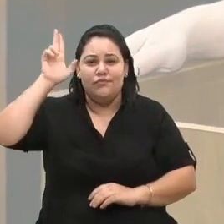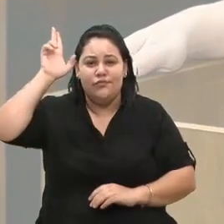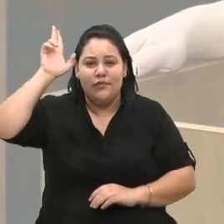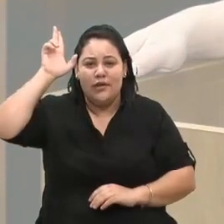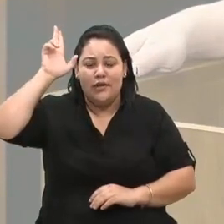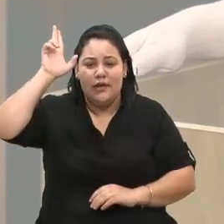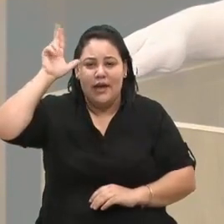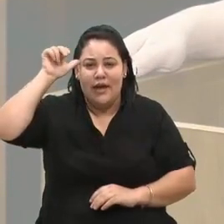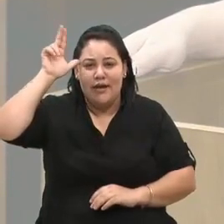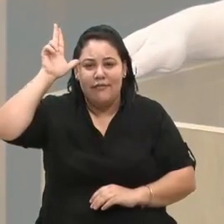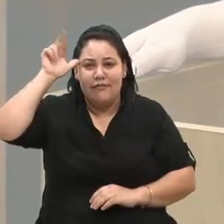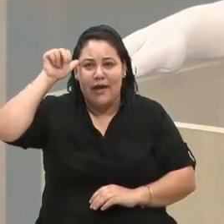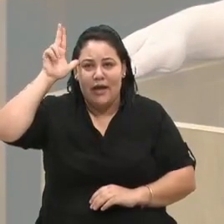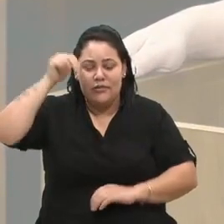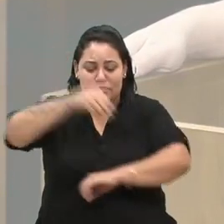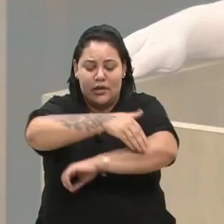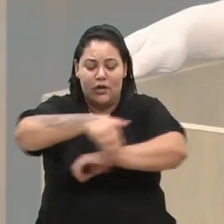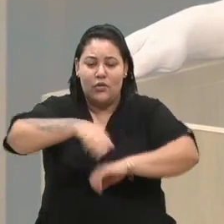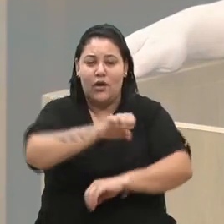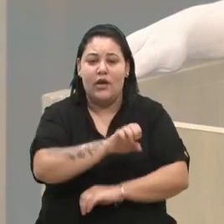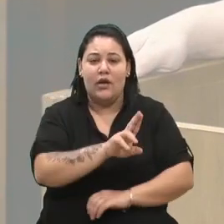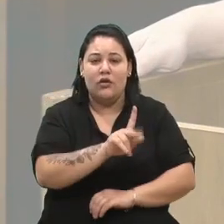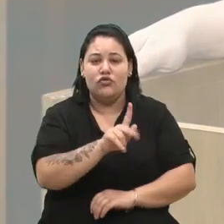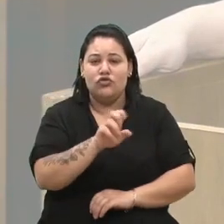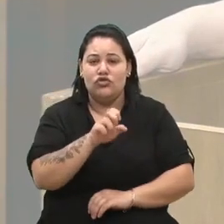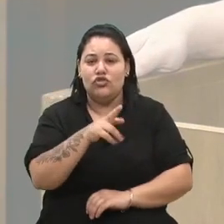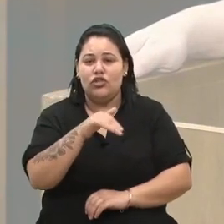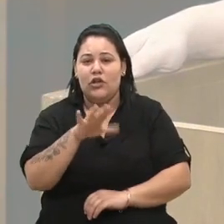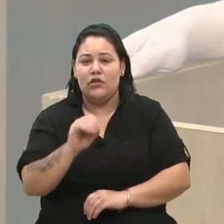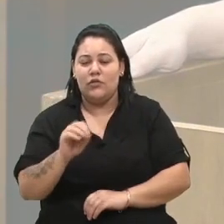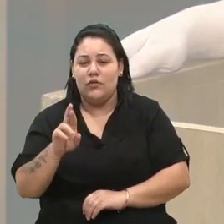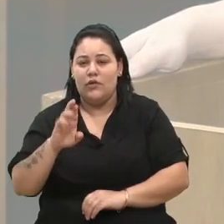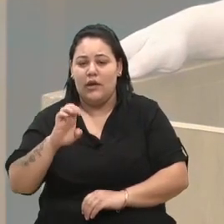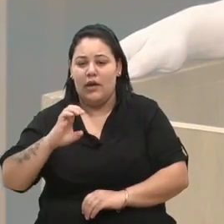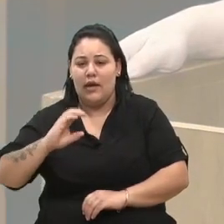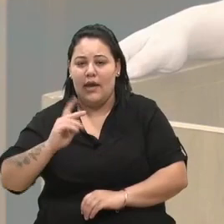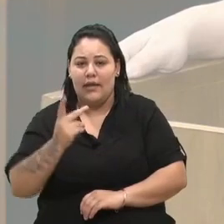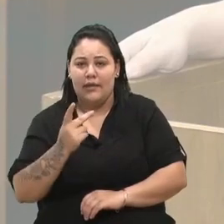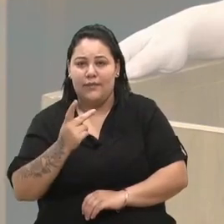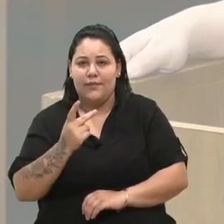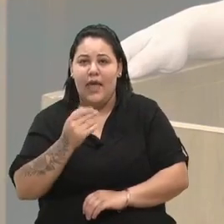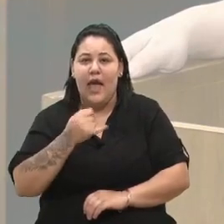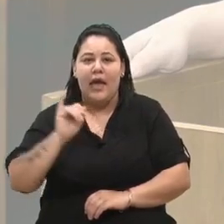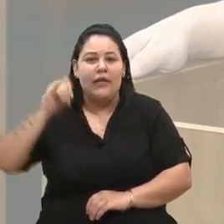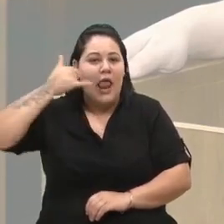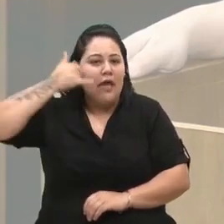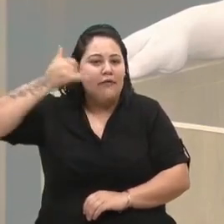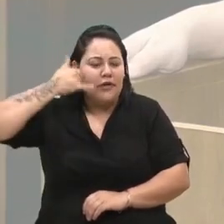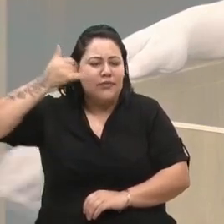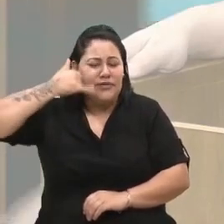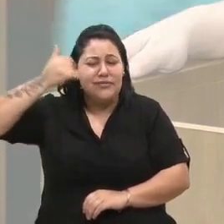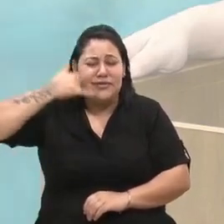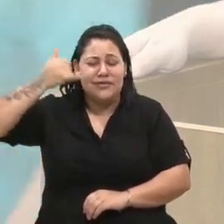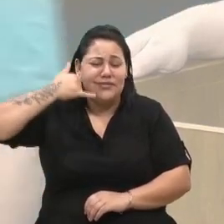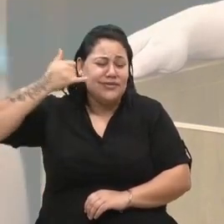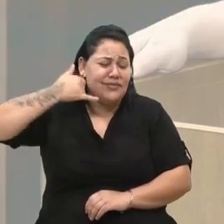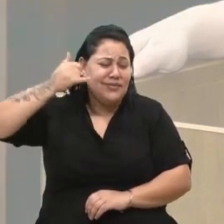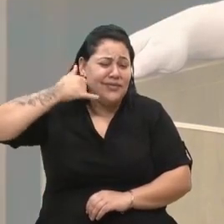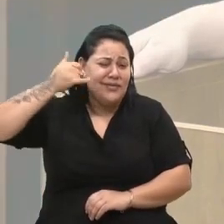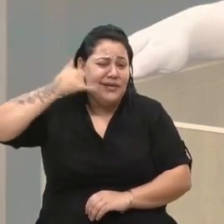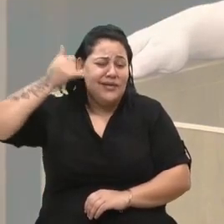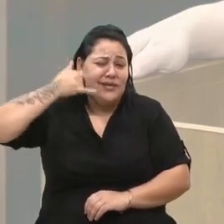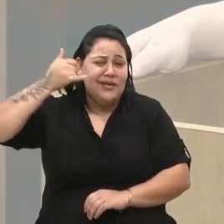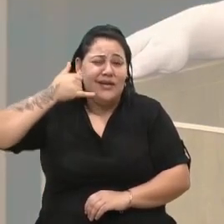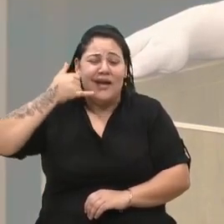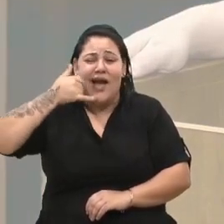Rec, tá? Aí o telefone começou, não entendeu? E ligava daqui, ligava de lá, e o cavalo